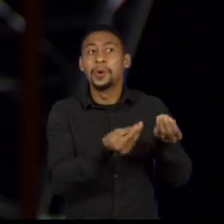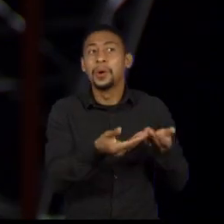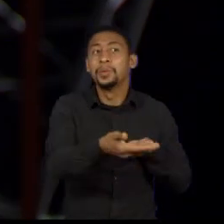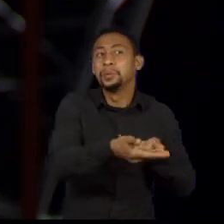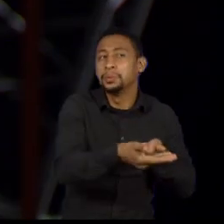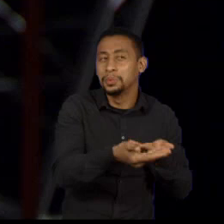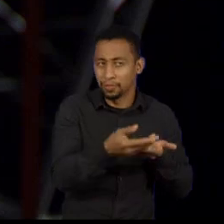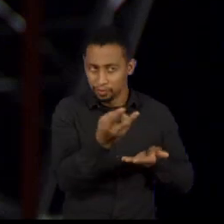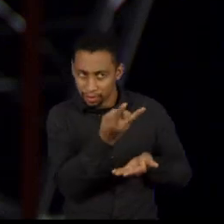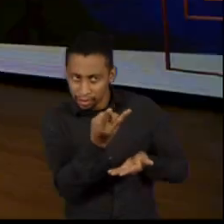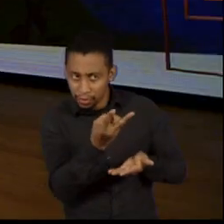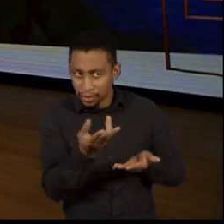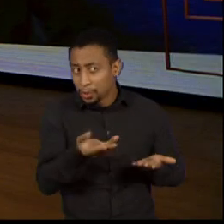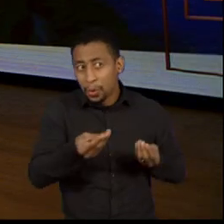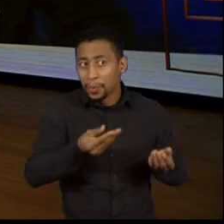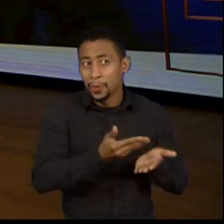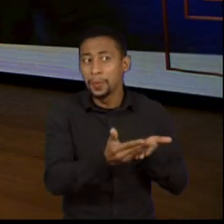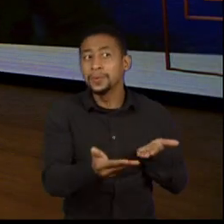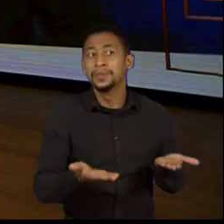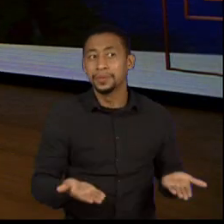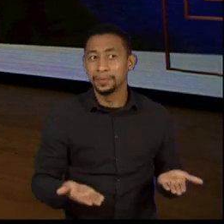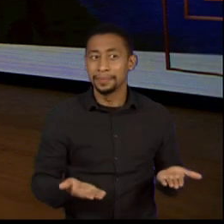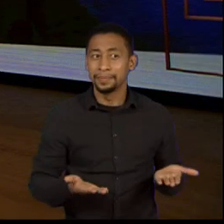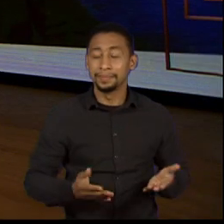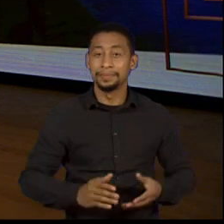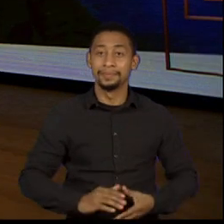essa relação entre você? Como é que isso começou?